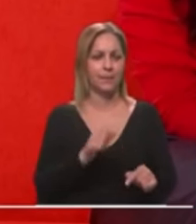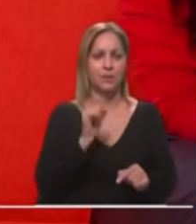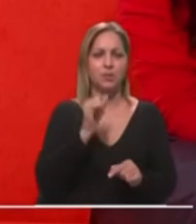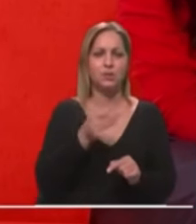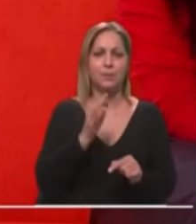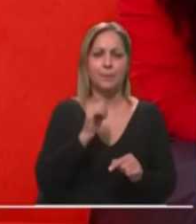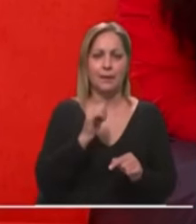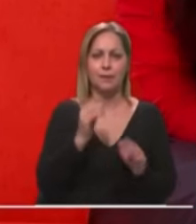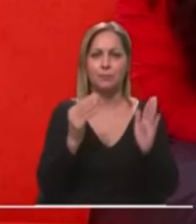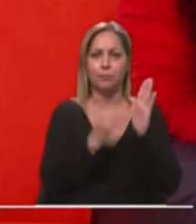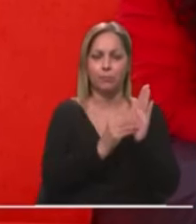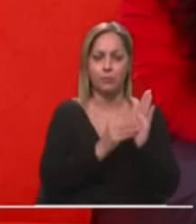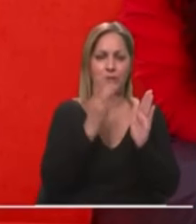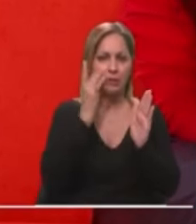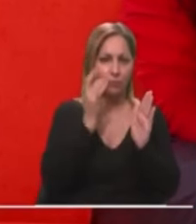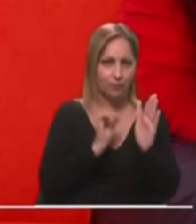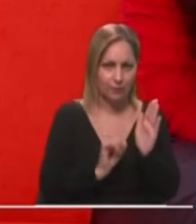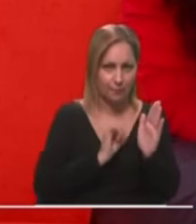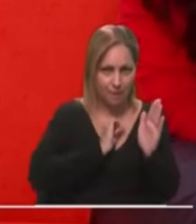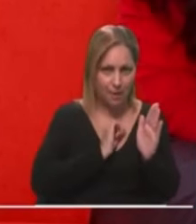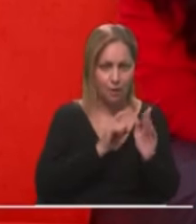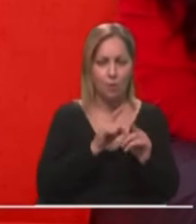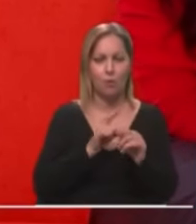no telemóvel. No carro. Sim.